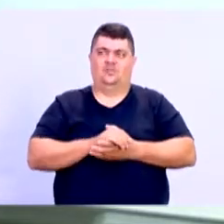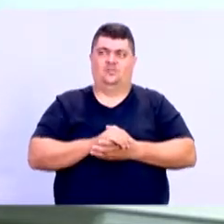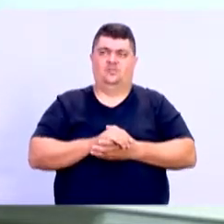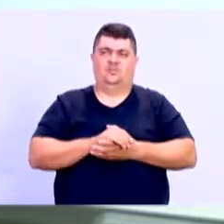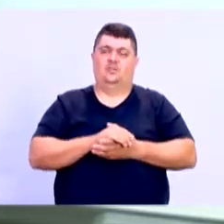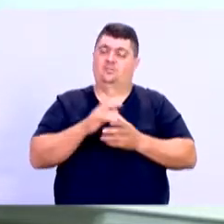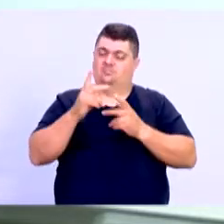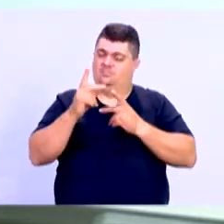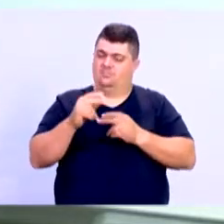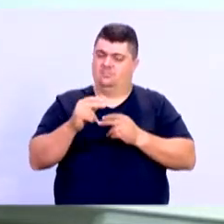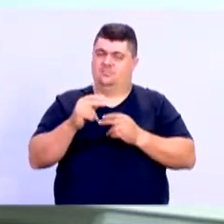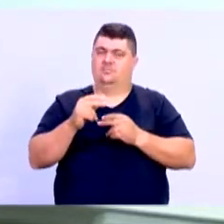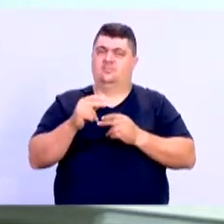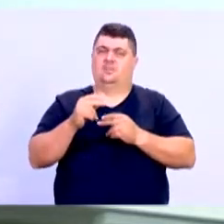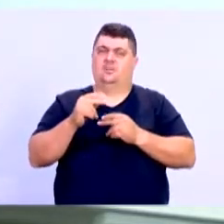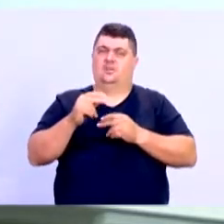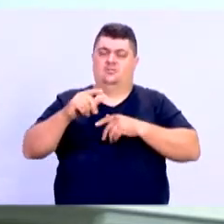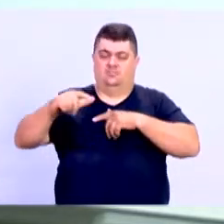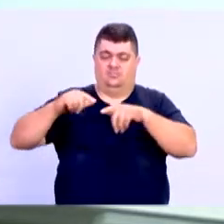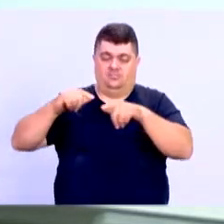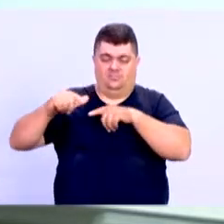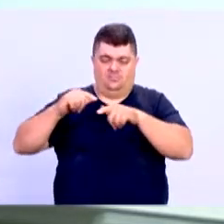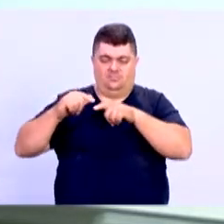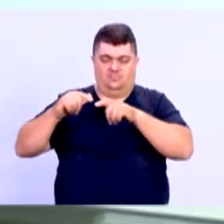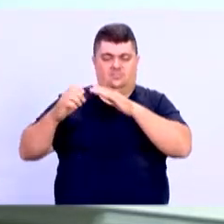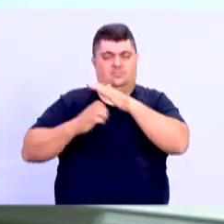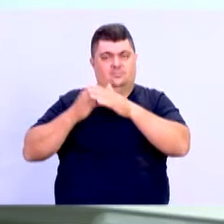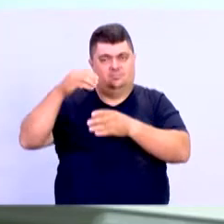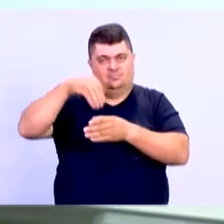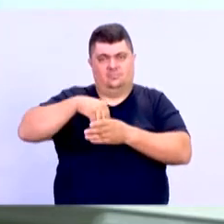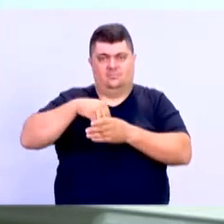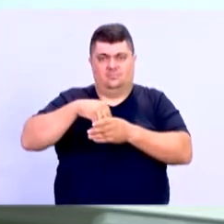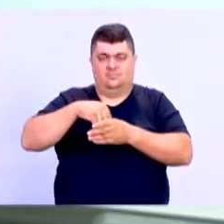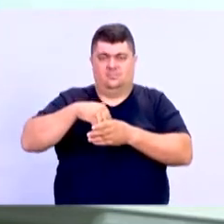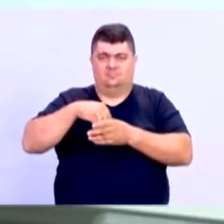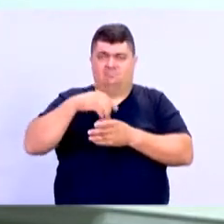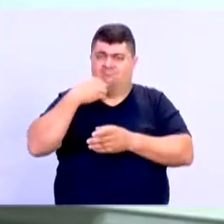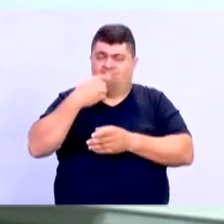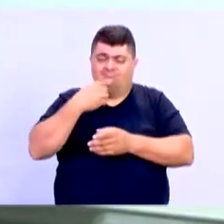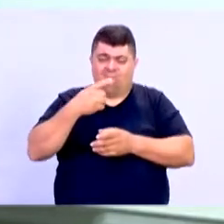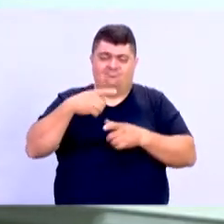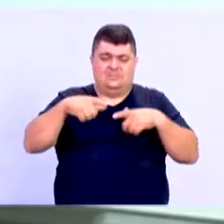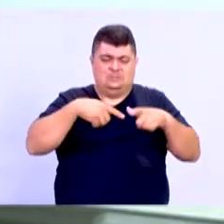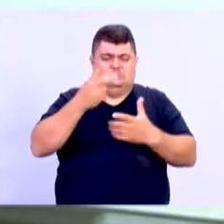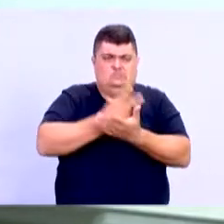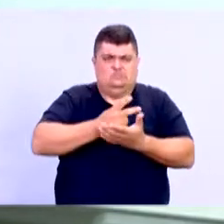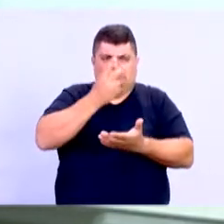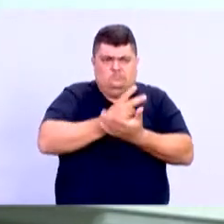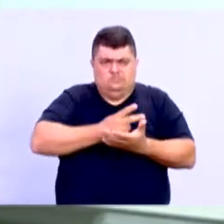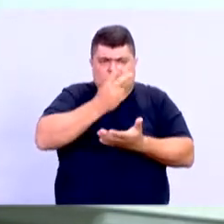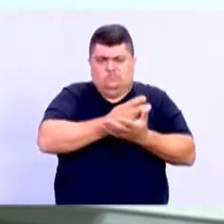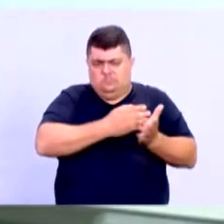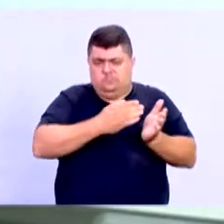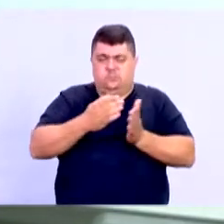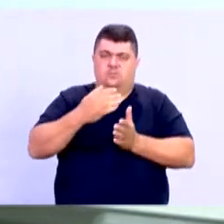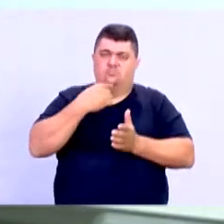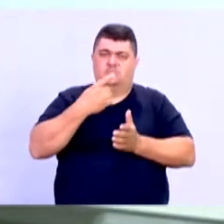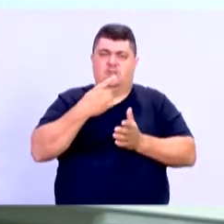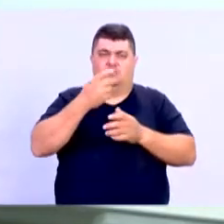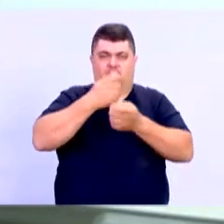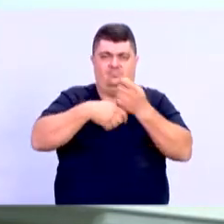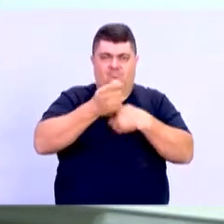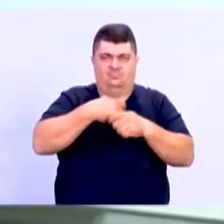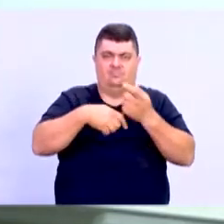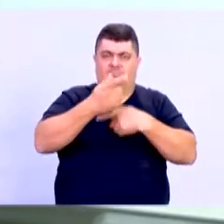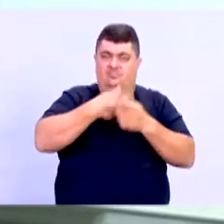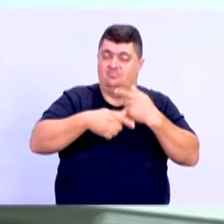Da mesma forma, é o funcionário dentro da organização. Não é fácil mantê-lo dentro da organização. Por isso, na administração,